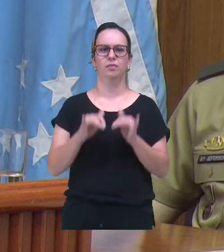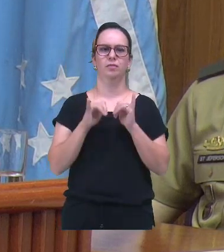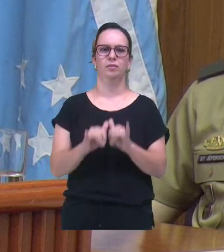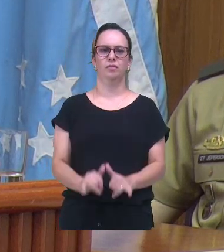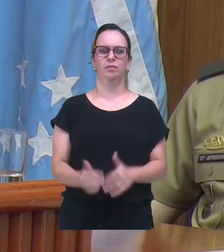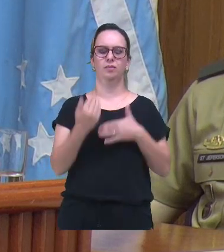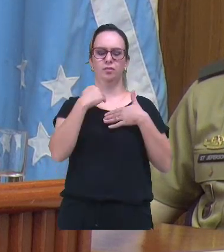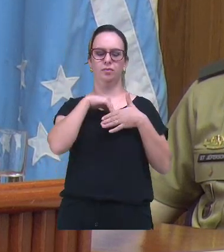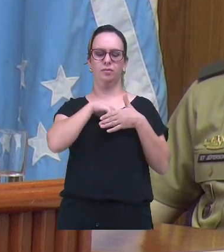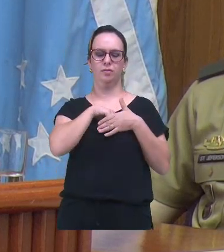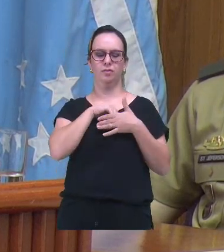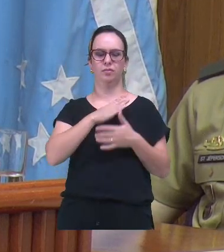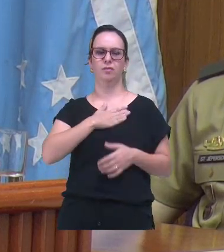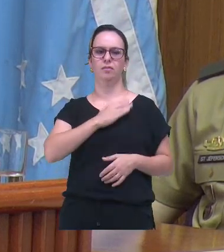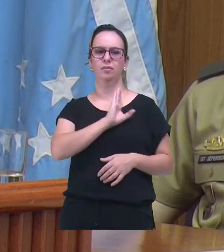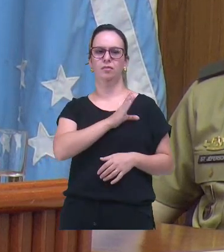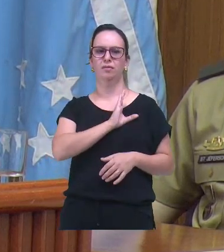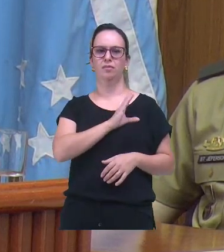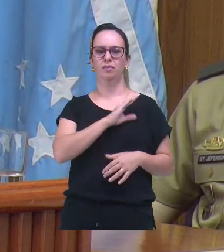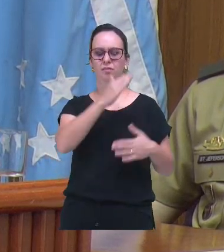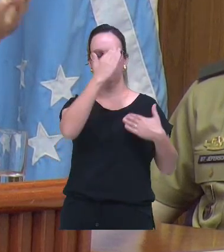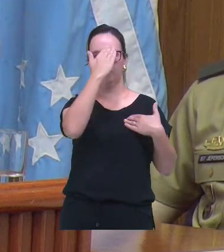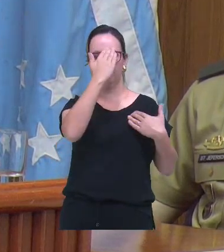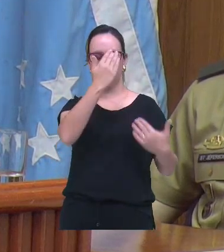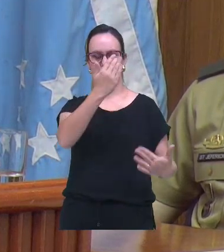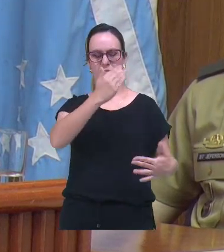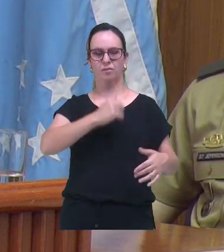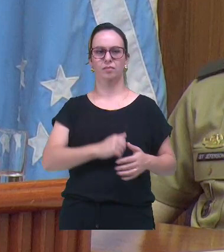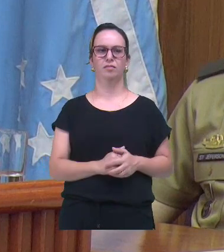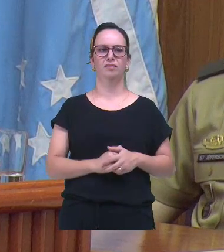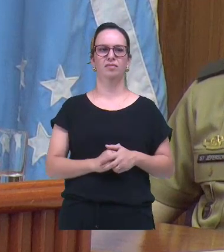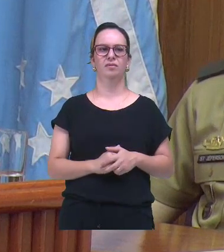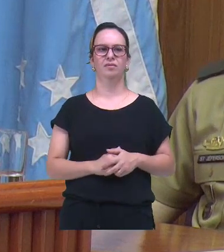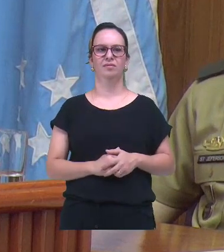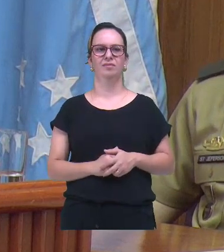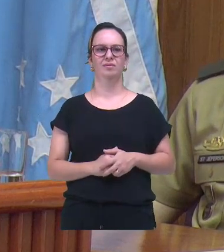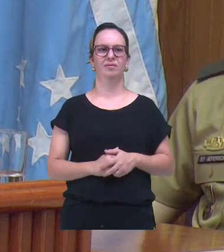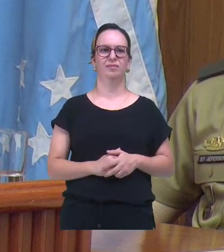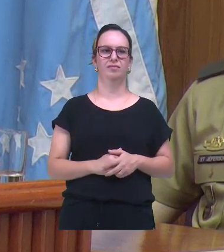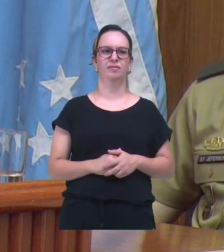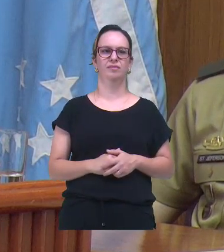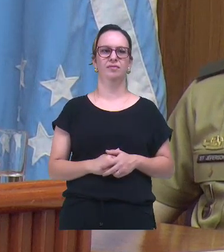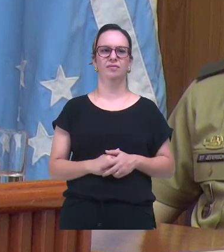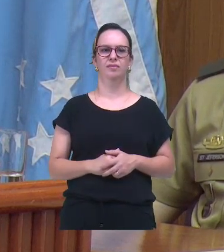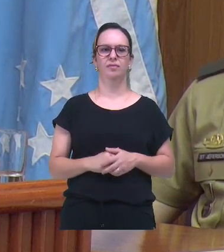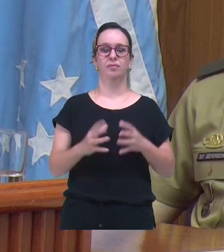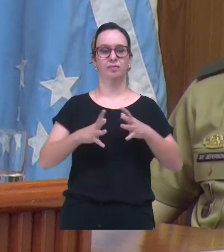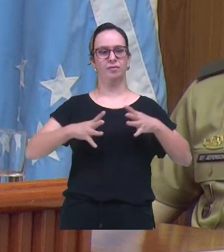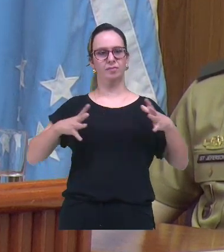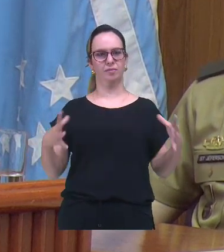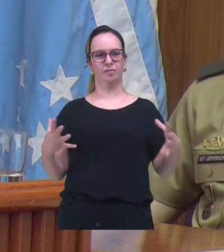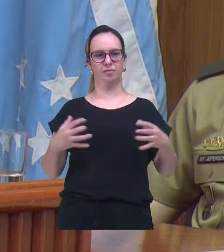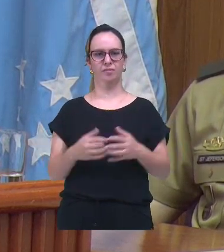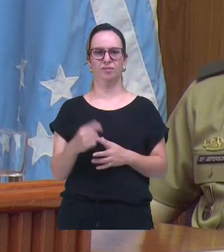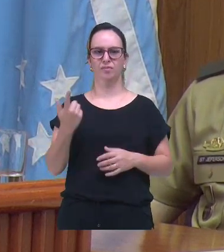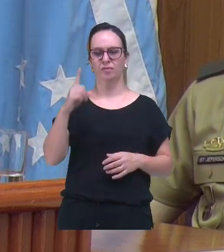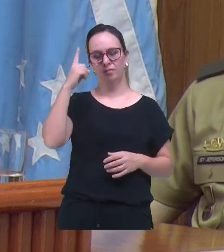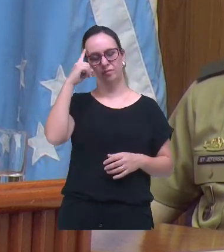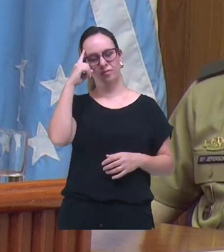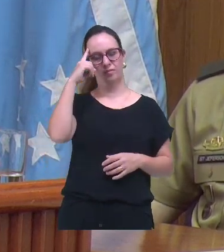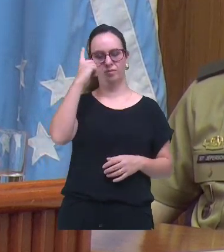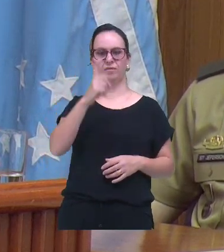guardada no meu coração. Muito obrigado, meu coronel. O senhor está engrandecendo hoje, sem dúvida, a nossa